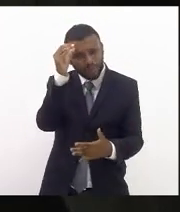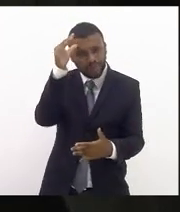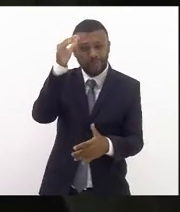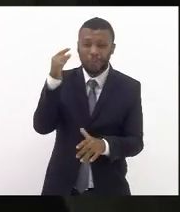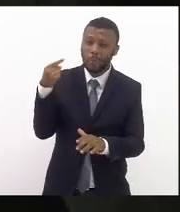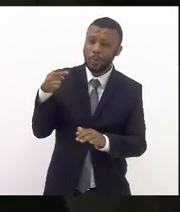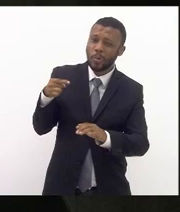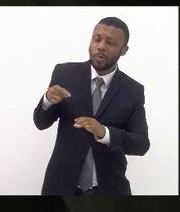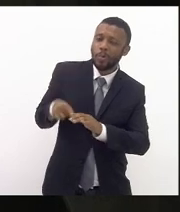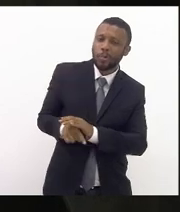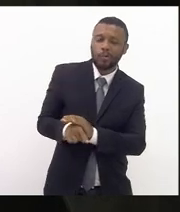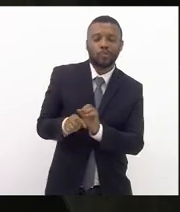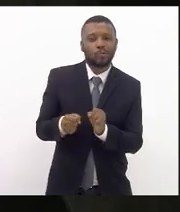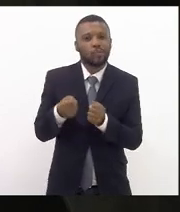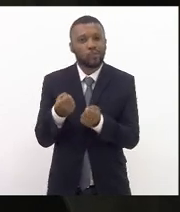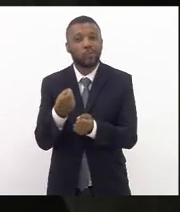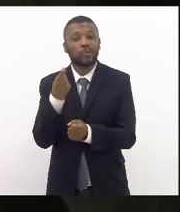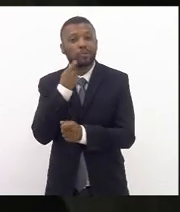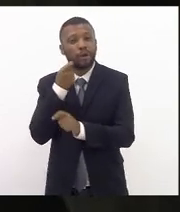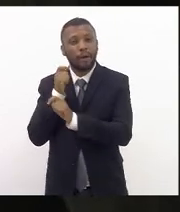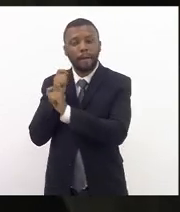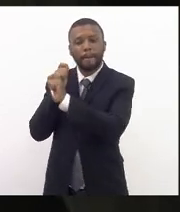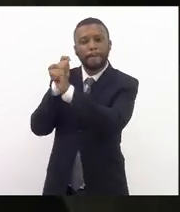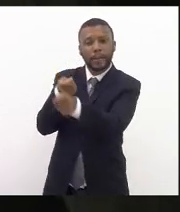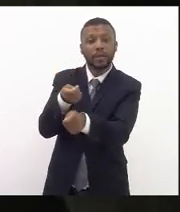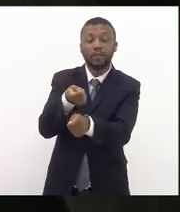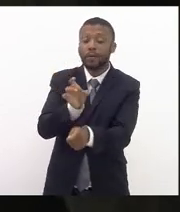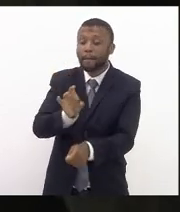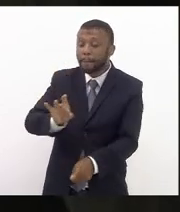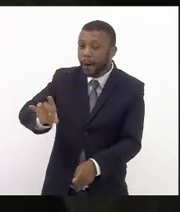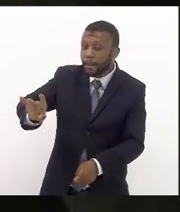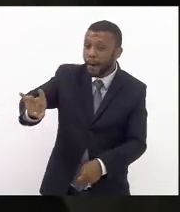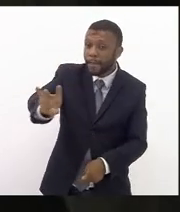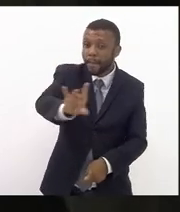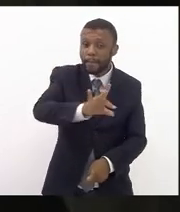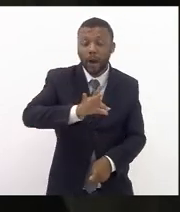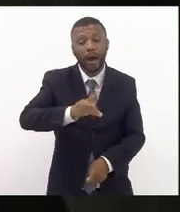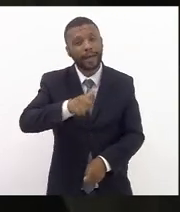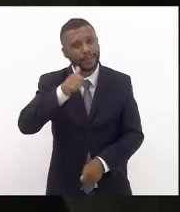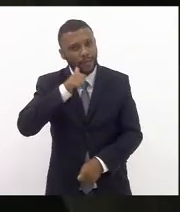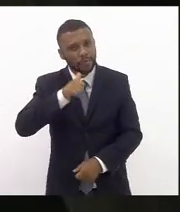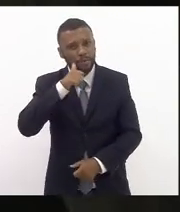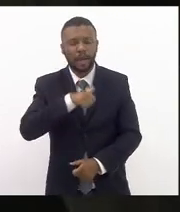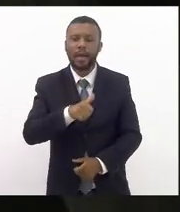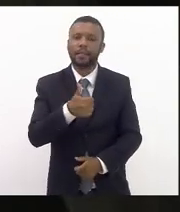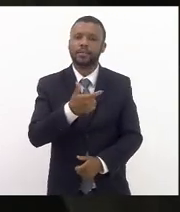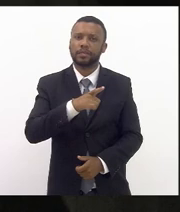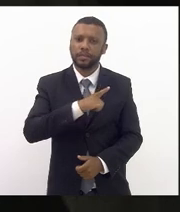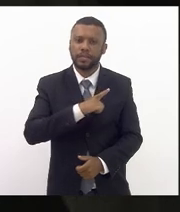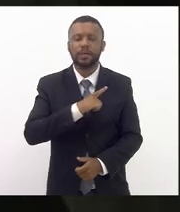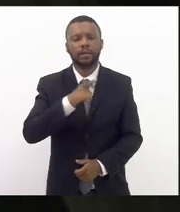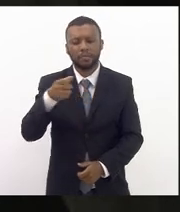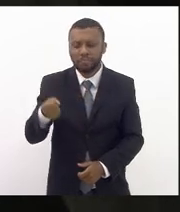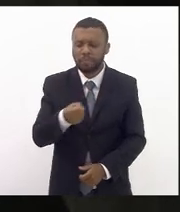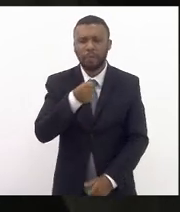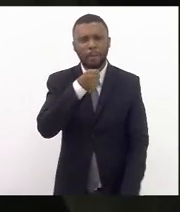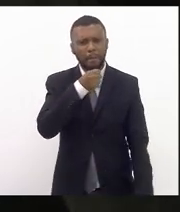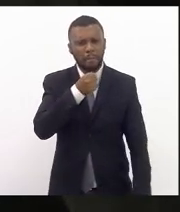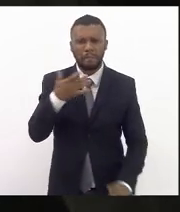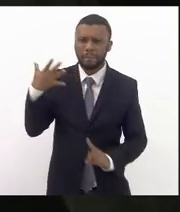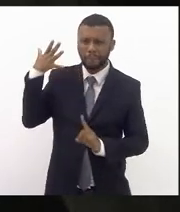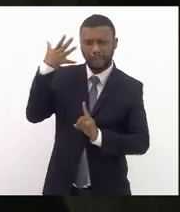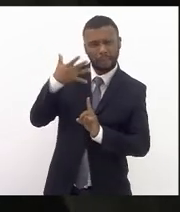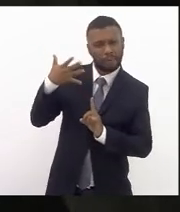profundos e densos dos pescadores artesanais, das mulheres marisqueiras que pegam o microfone e que dão um show